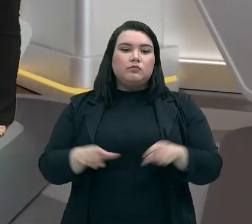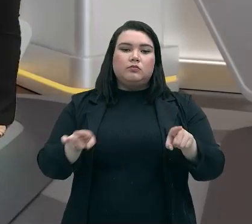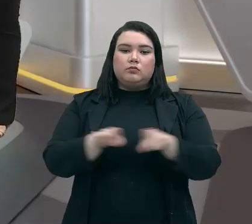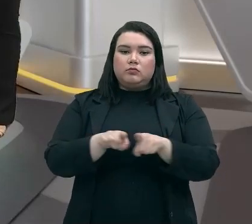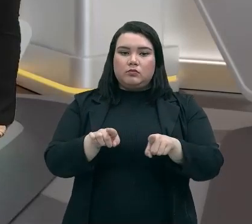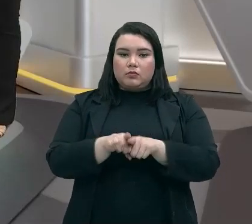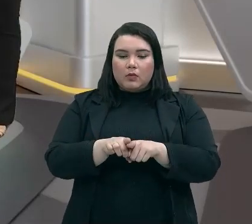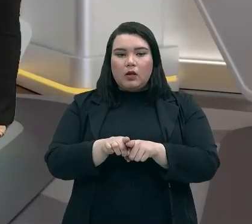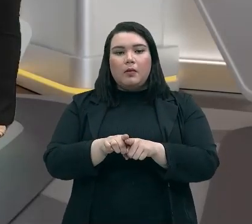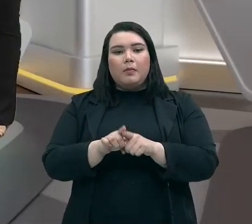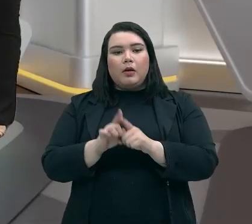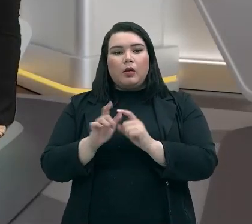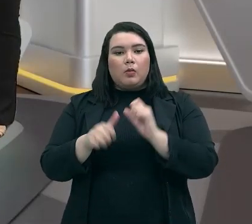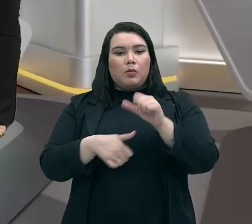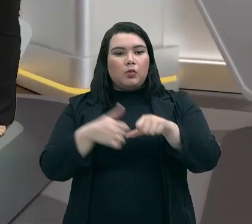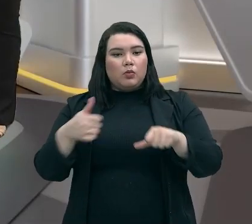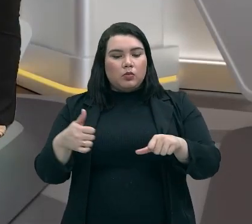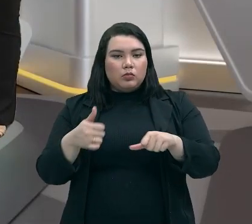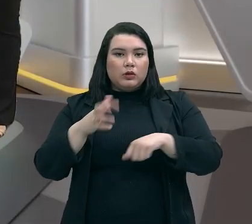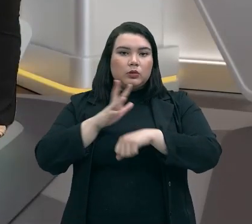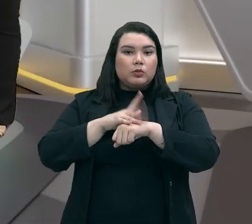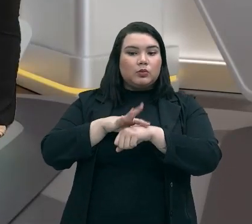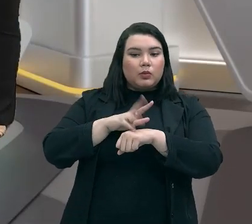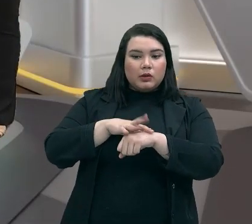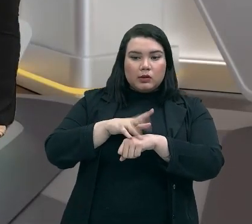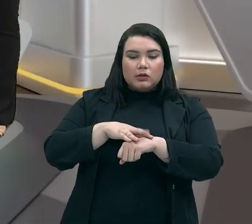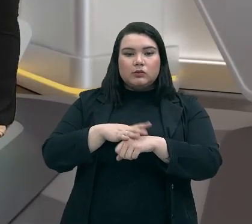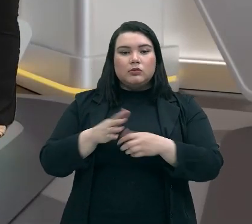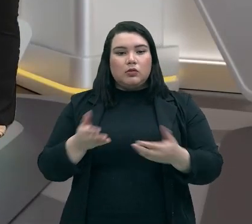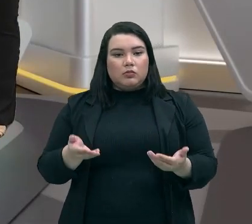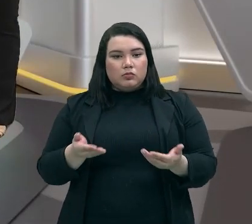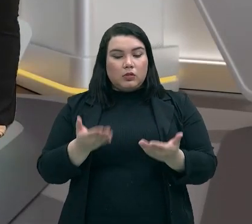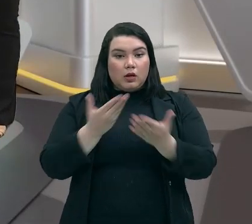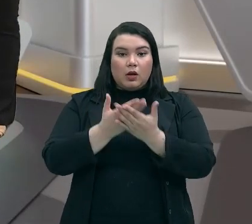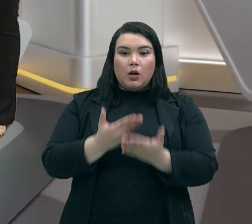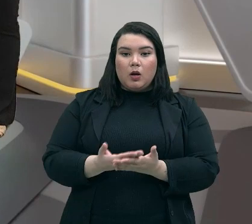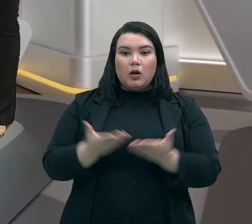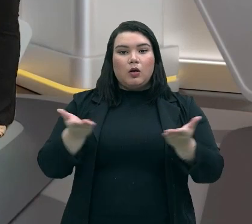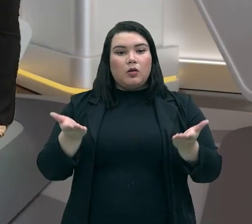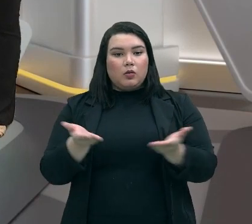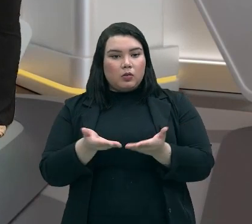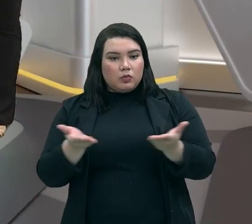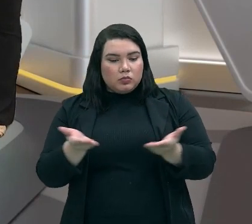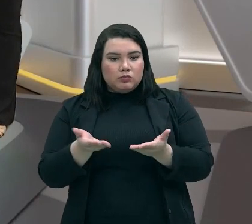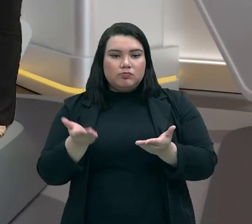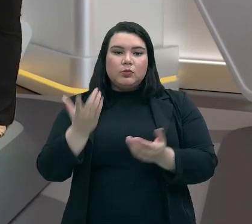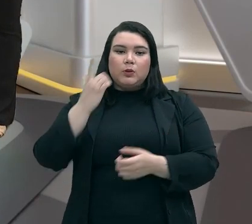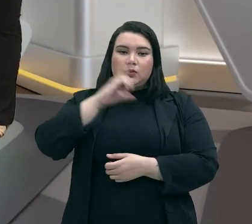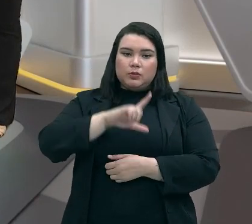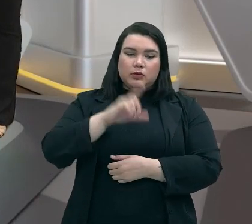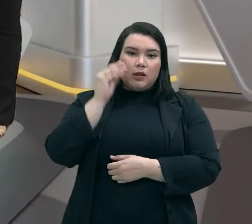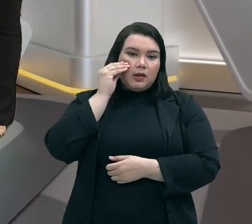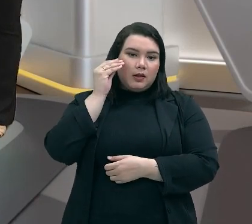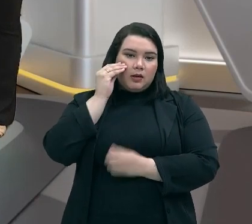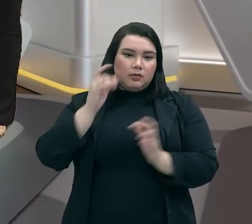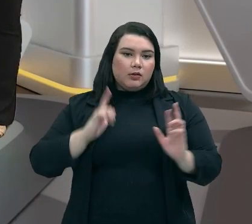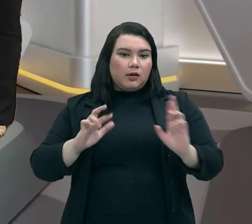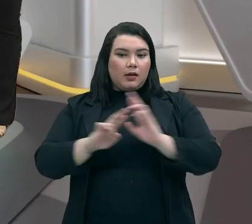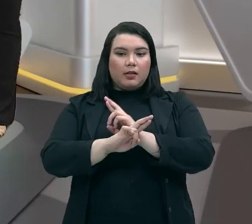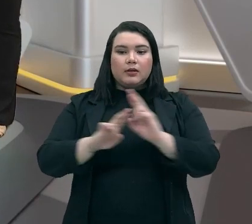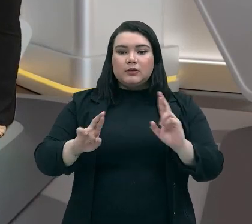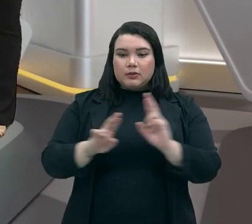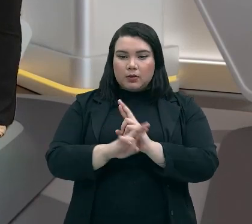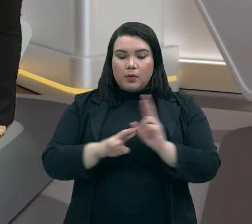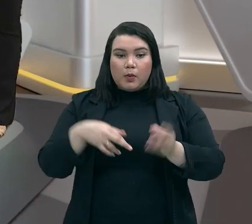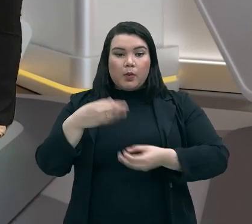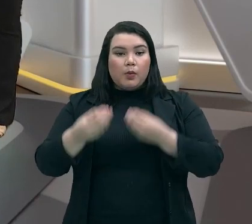né, interferem em algumas doenças, né? E na aula de hoje é o que nós vamos conseguir, ou pelo menos tentar relacionar, né? De